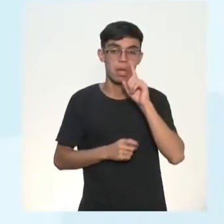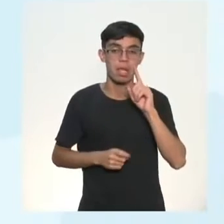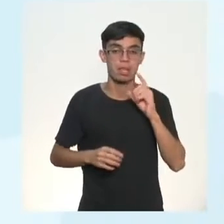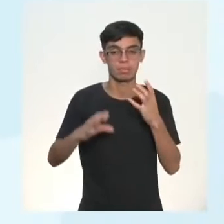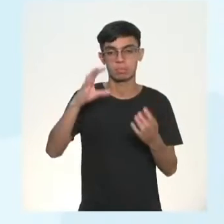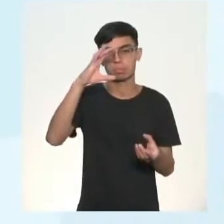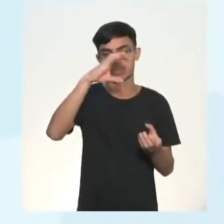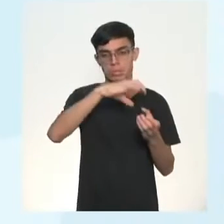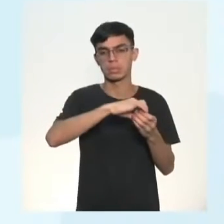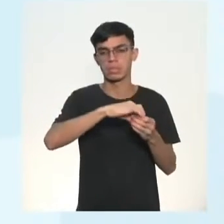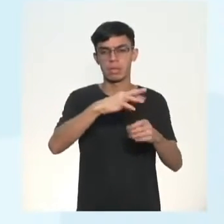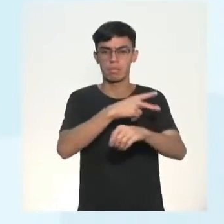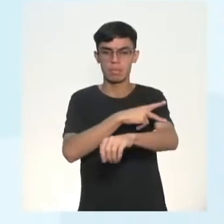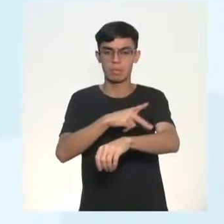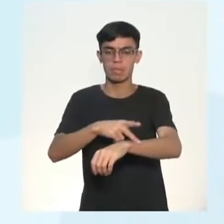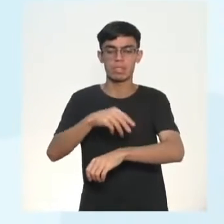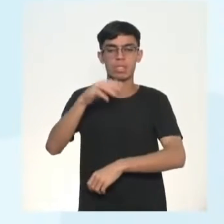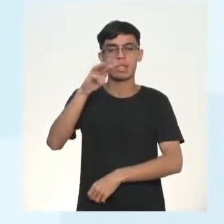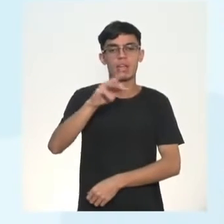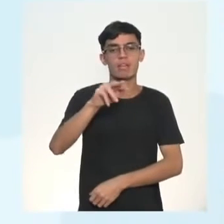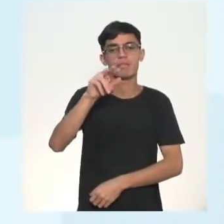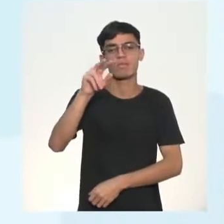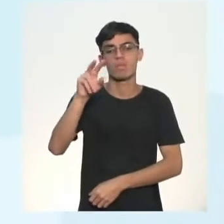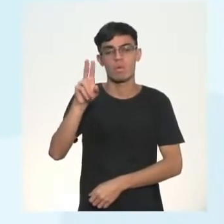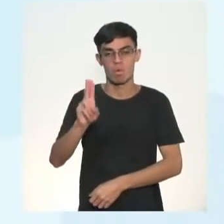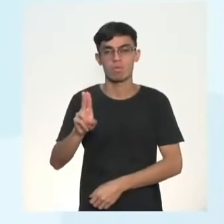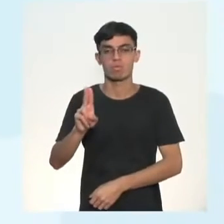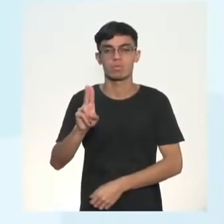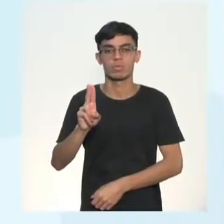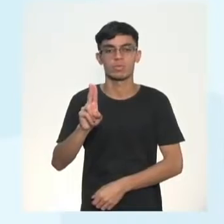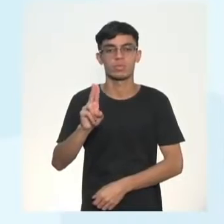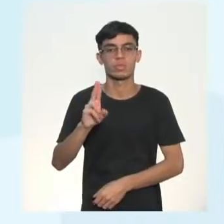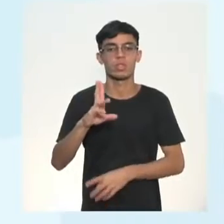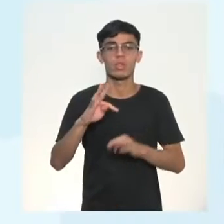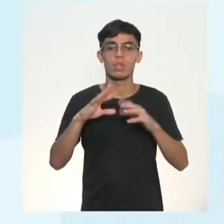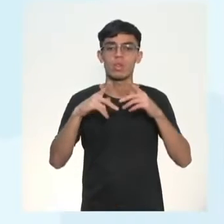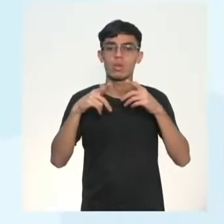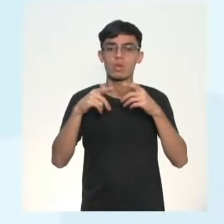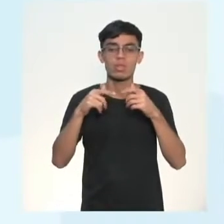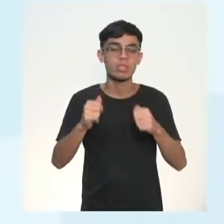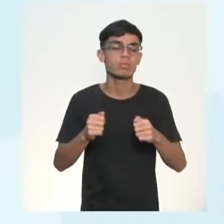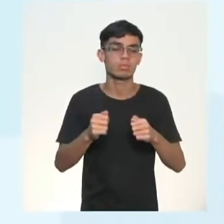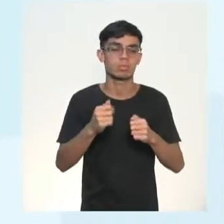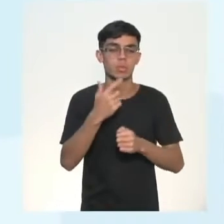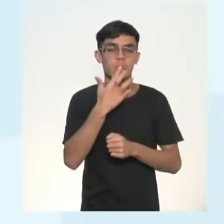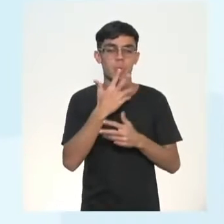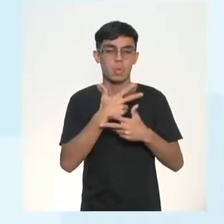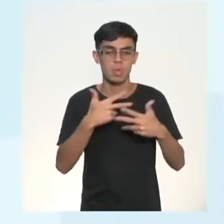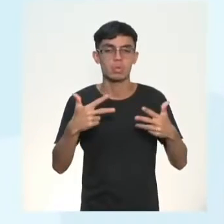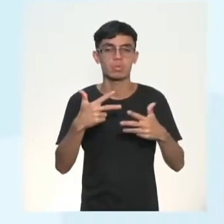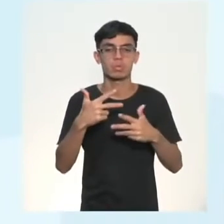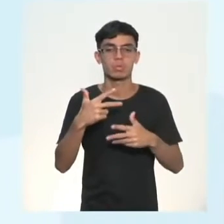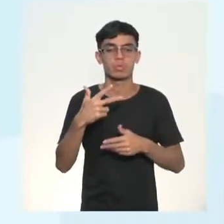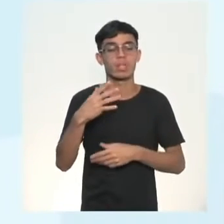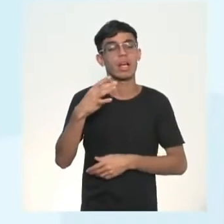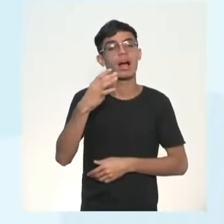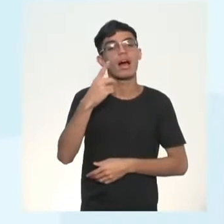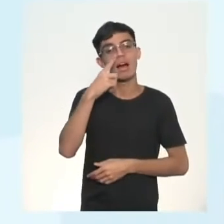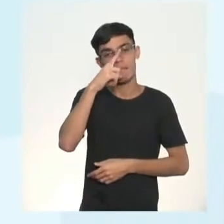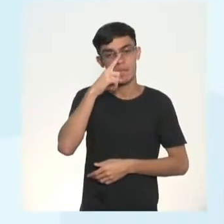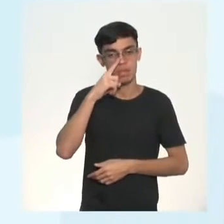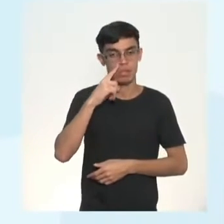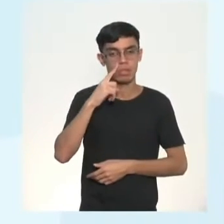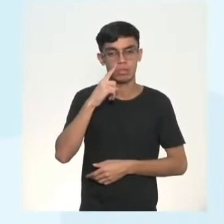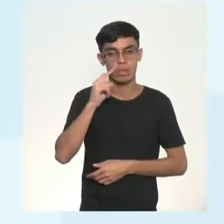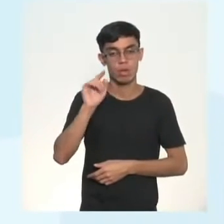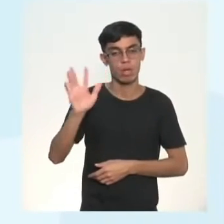amarela pura, que ele vai chamar de F1 ou filial 1, todas nasceram amarelas. Mas ele falou, apesar de essas